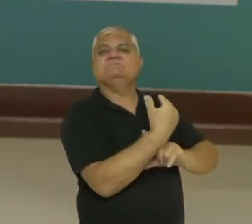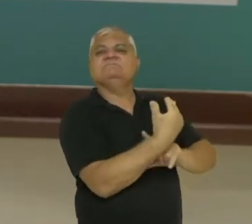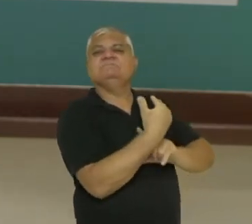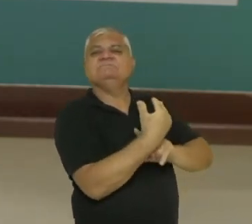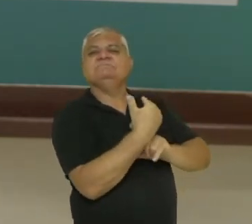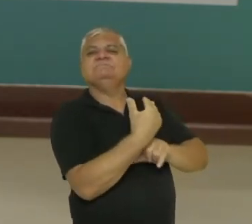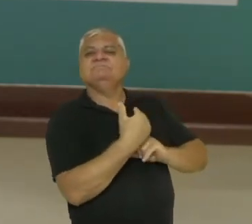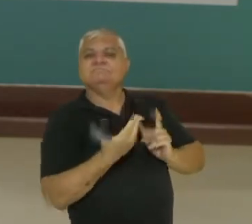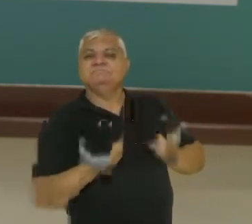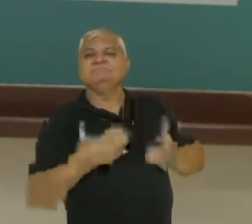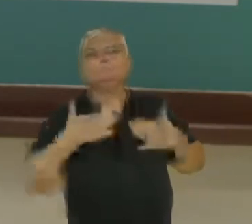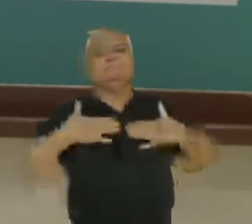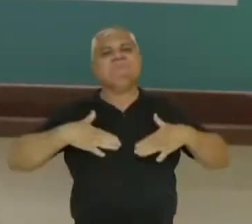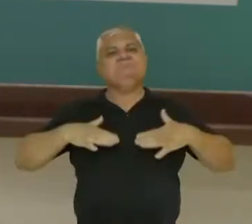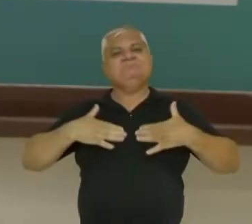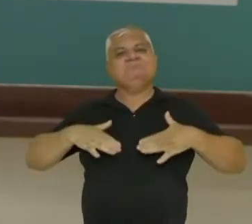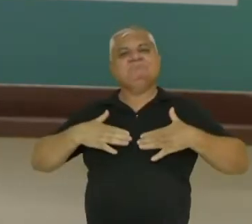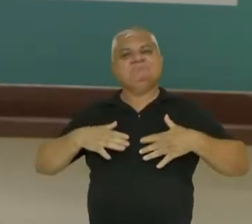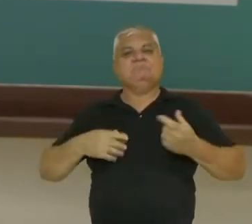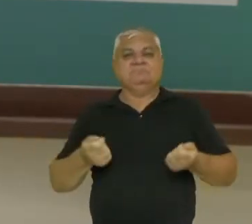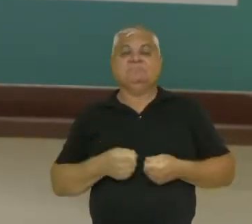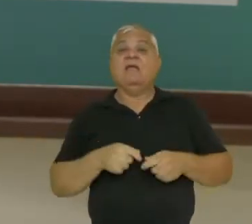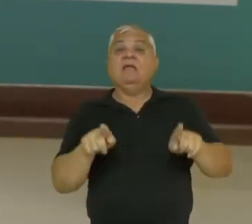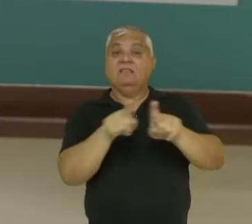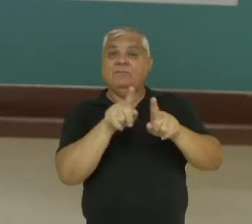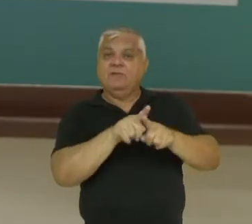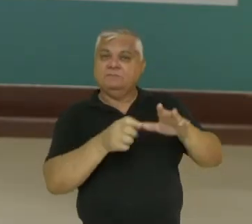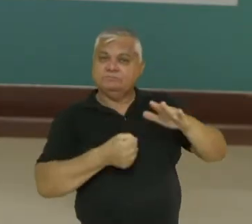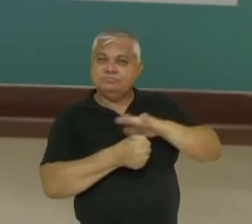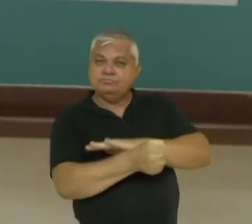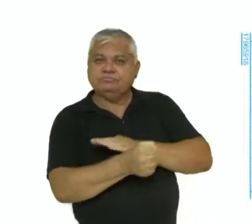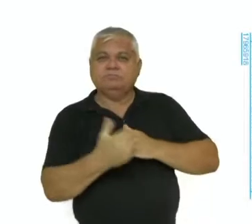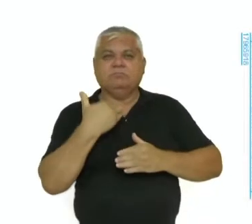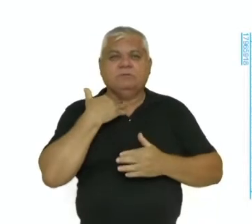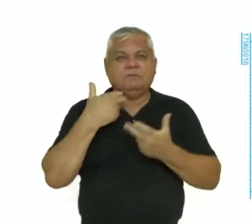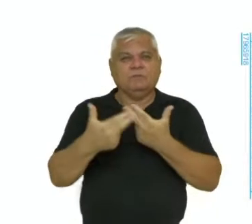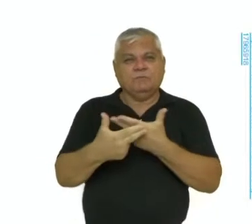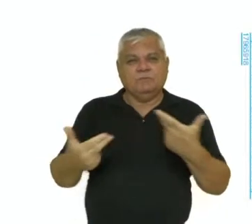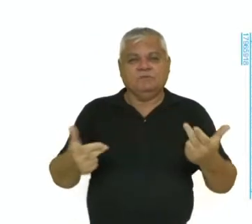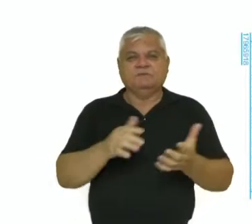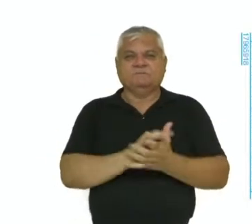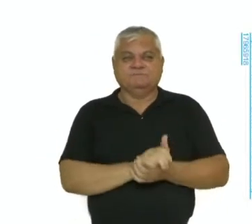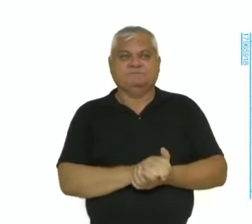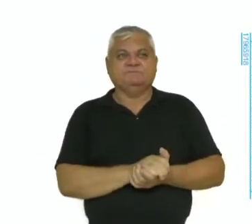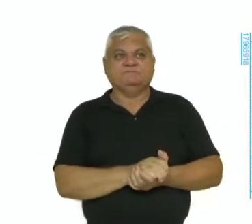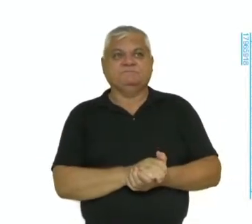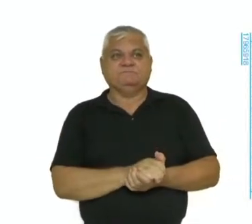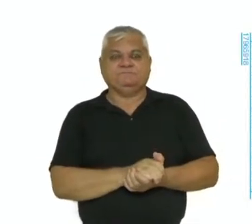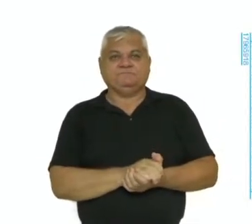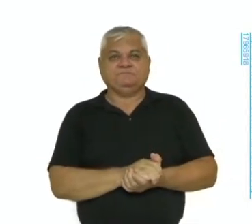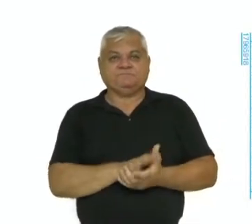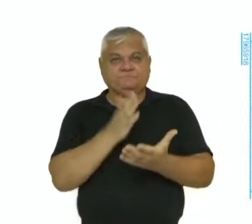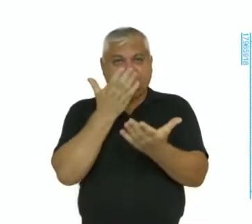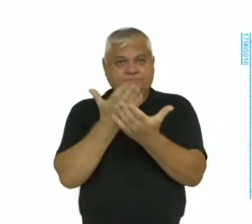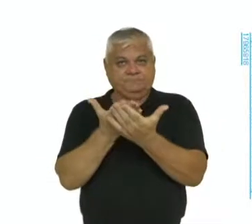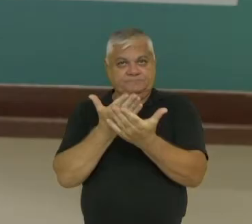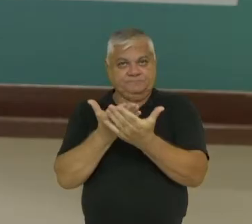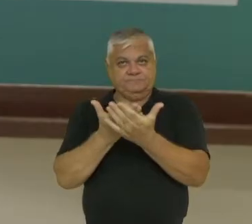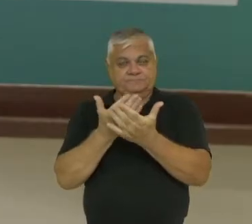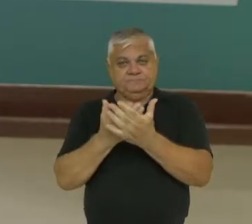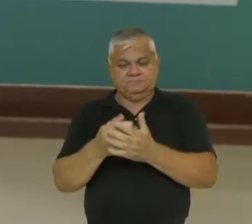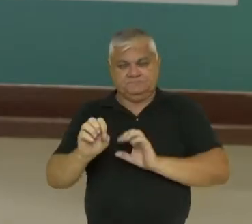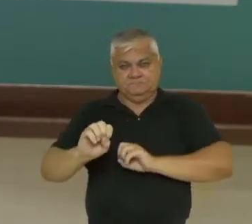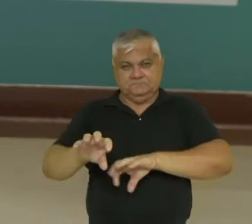dos investimentos que você vai poder fazer. Então, aqui é uma reflexão. Nas aulas de educação financeira, vamos